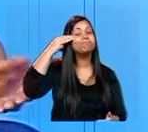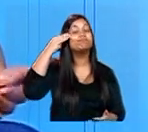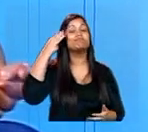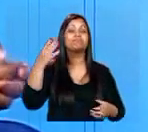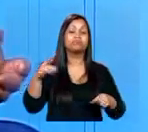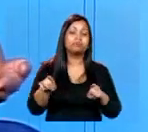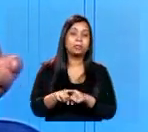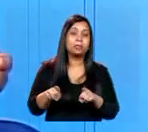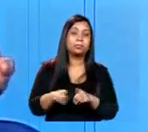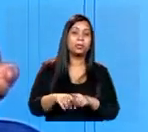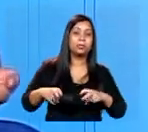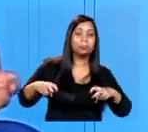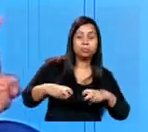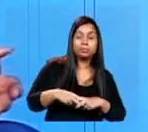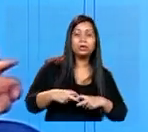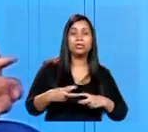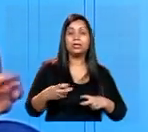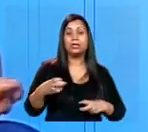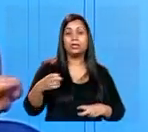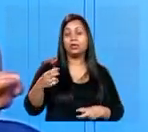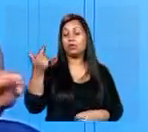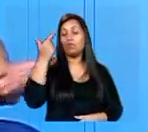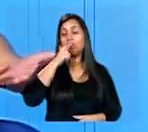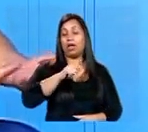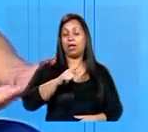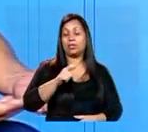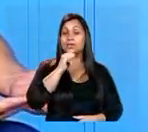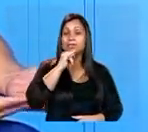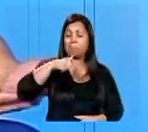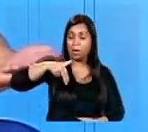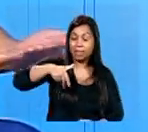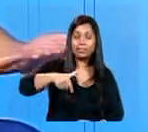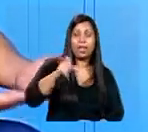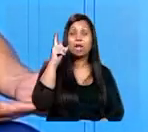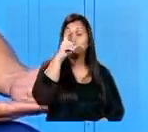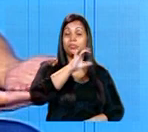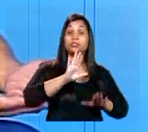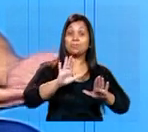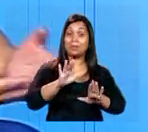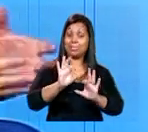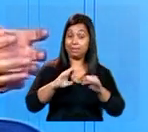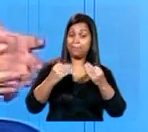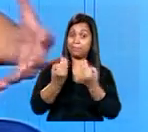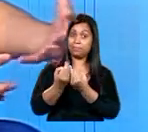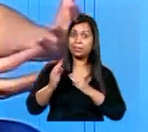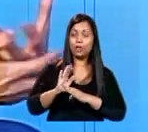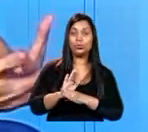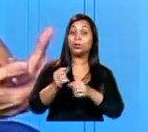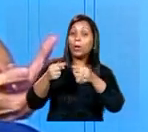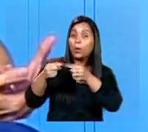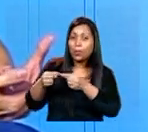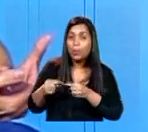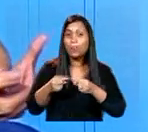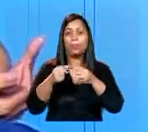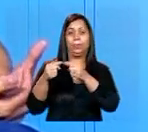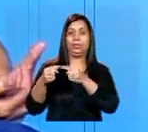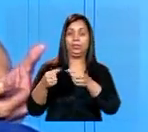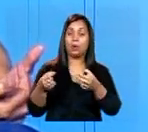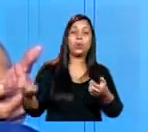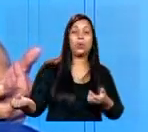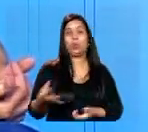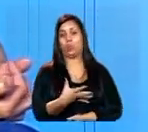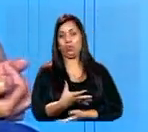vascular encefálico ou que sofre um trauma raquimedular, ele não vai se recuperar, ele não vai mais andar, tal, mas a família se adequa àquela